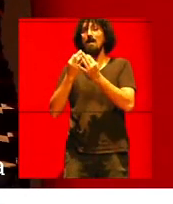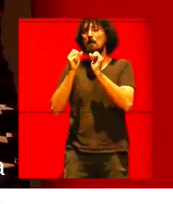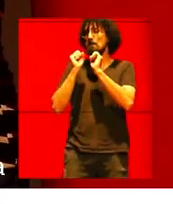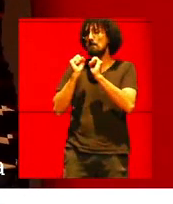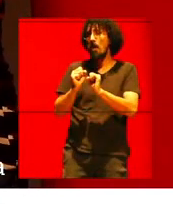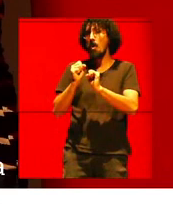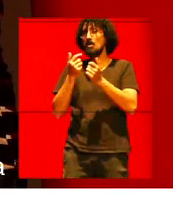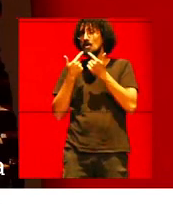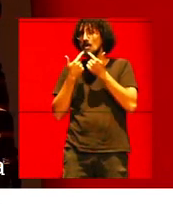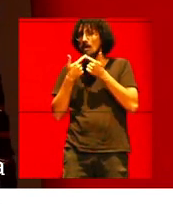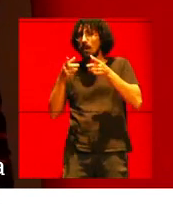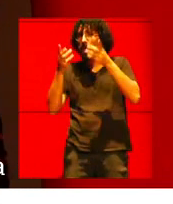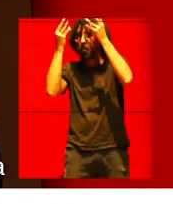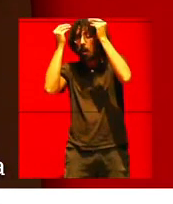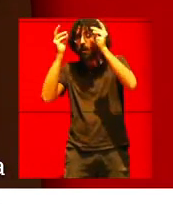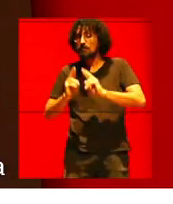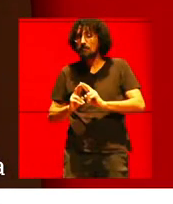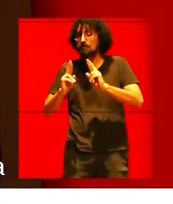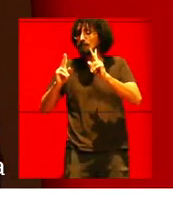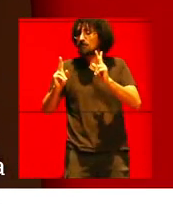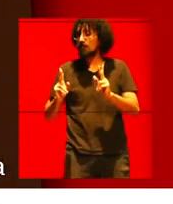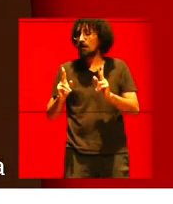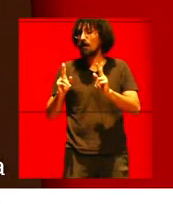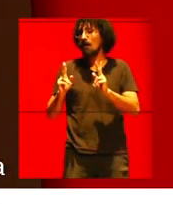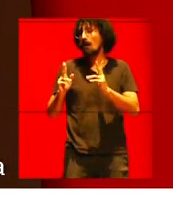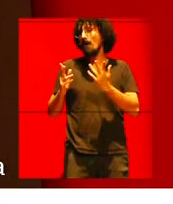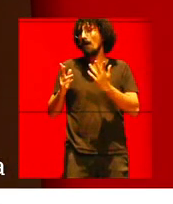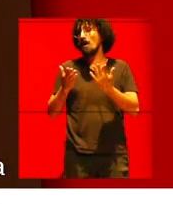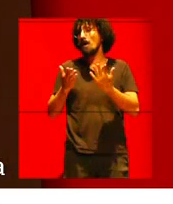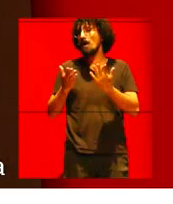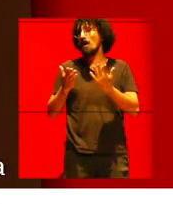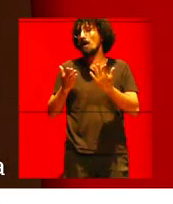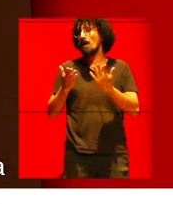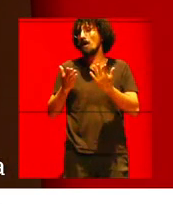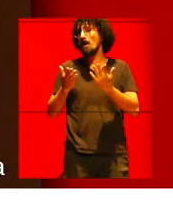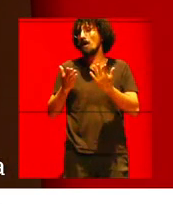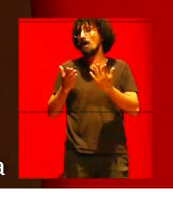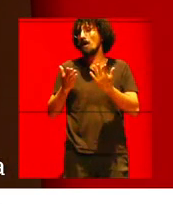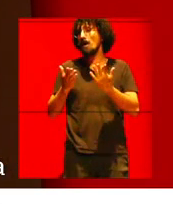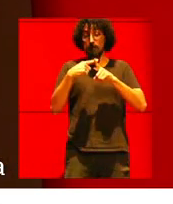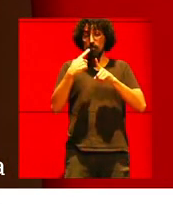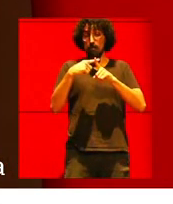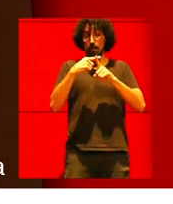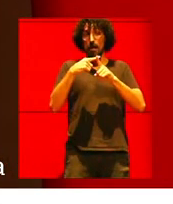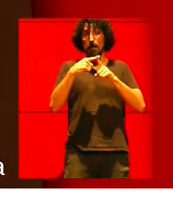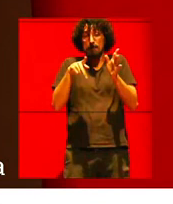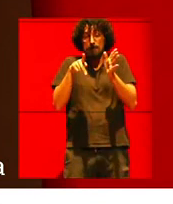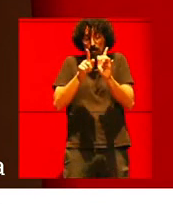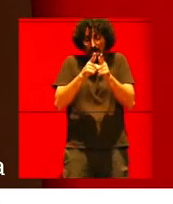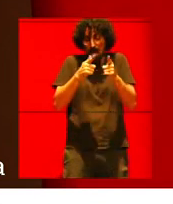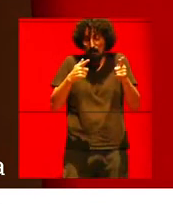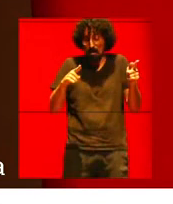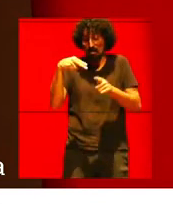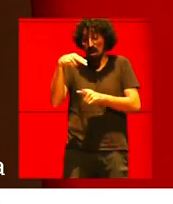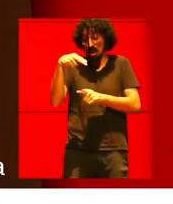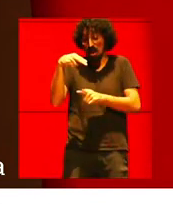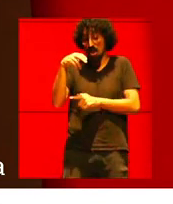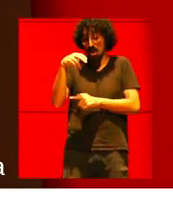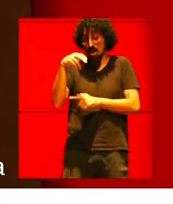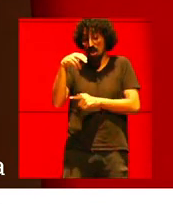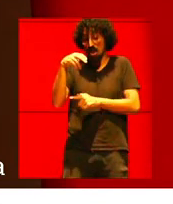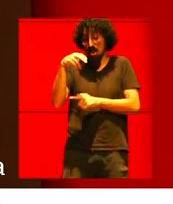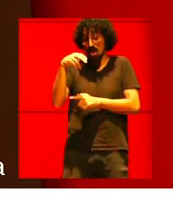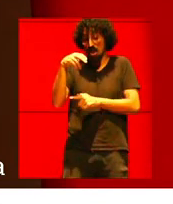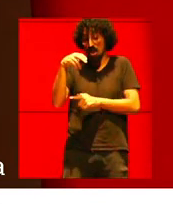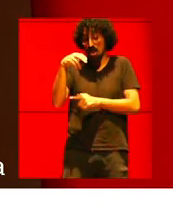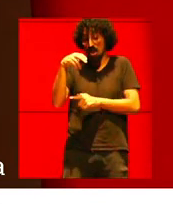formal padrão, a norma culta. A norma culta padrão é, vamos colocar aí numa escala, é